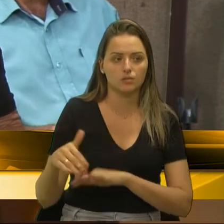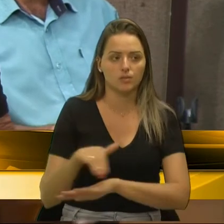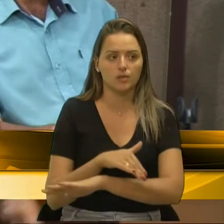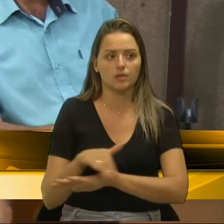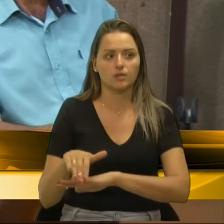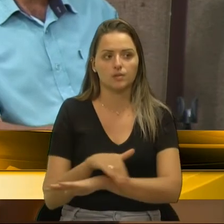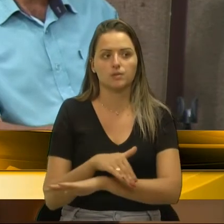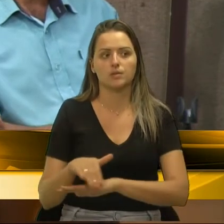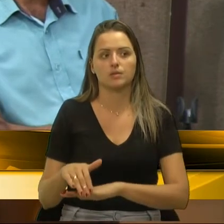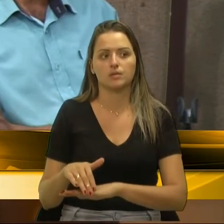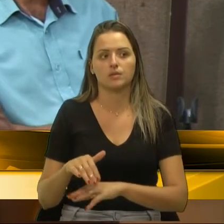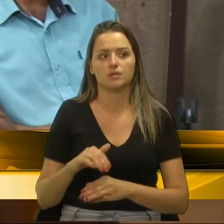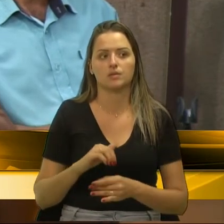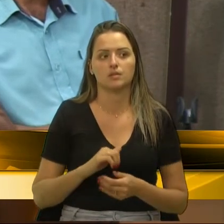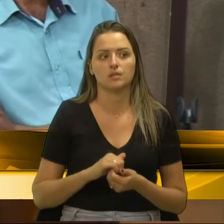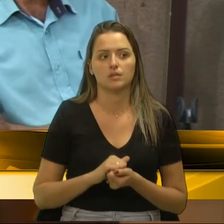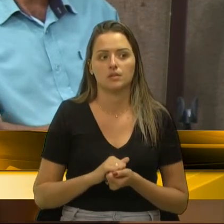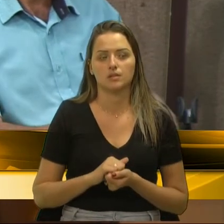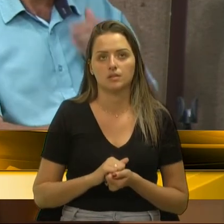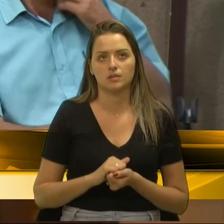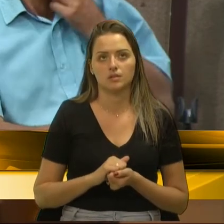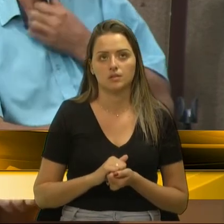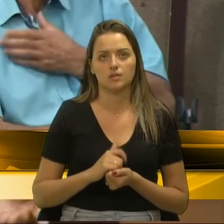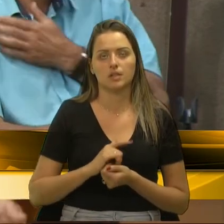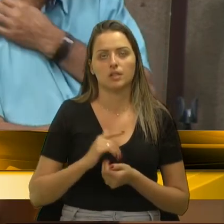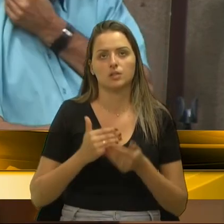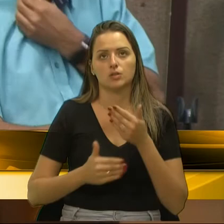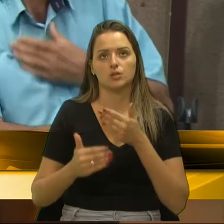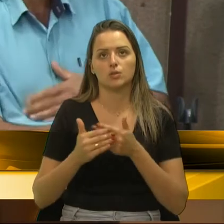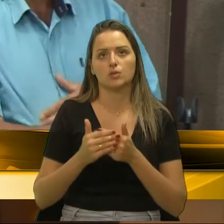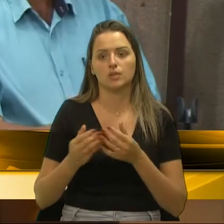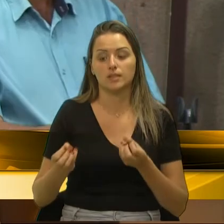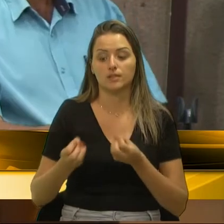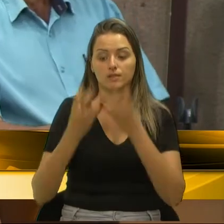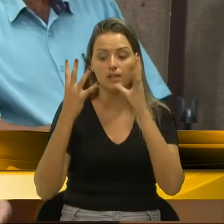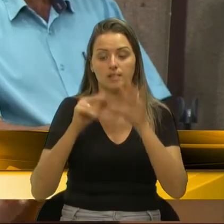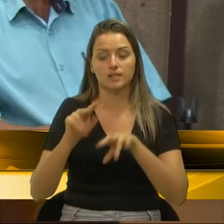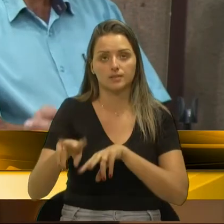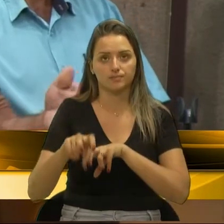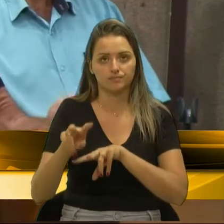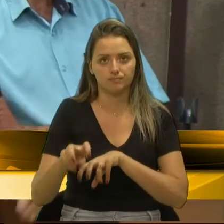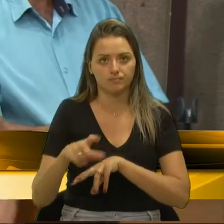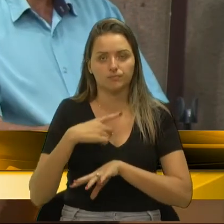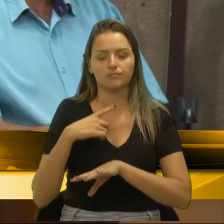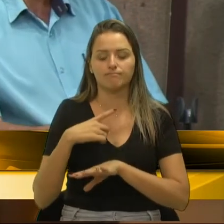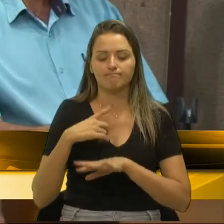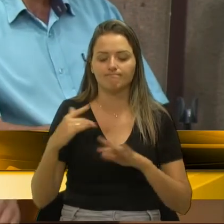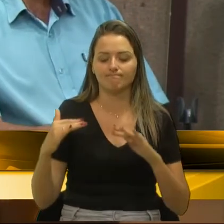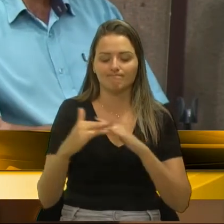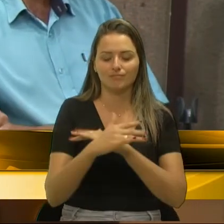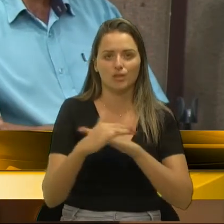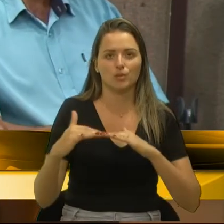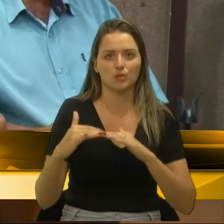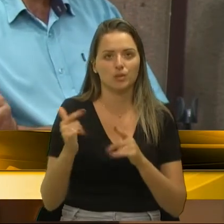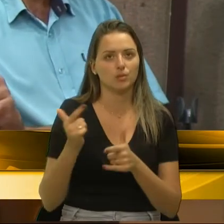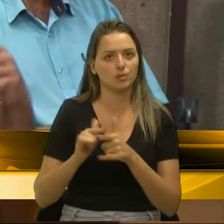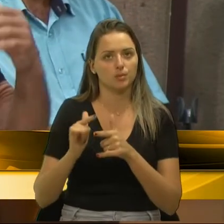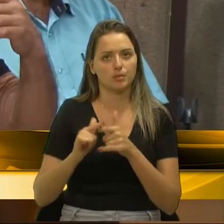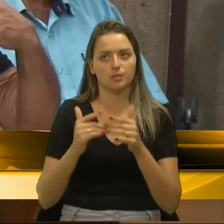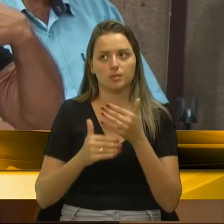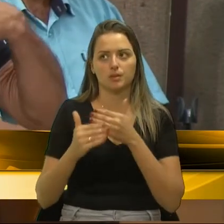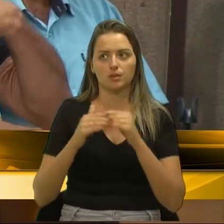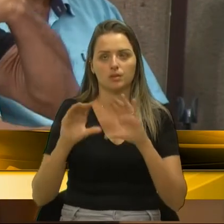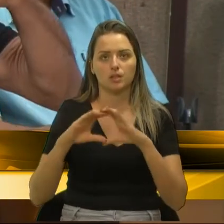que possa não dar aquele congestionamento que todas as festas do agricultor traz transtorno àquela comunidade que